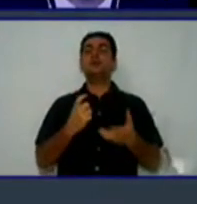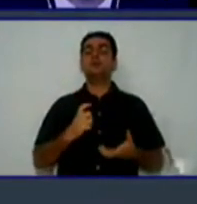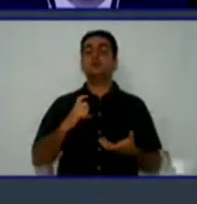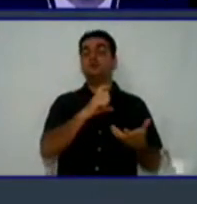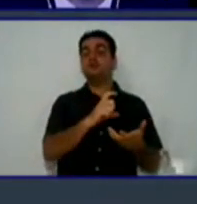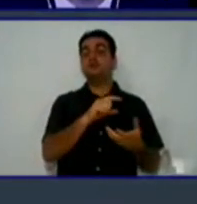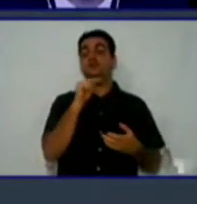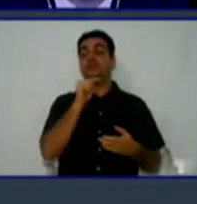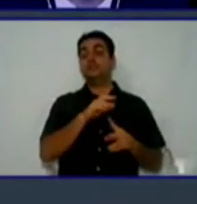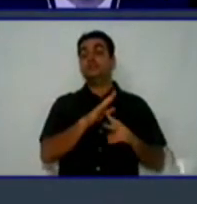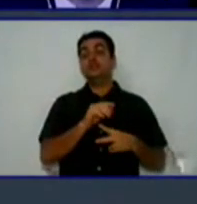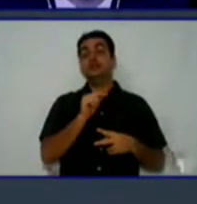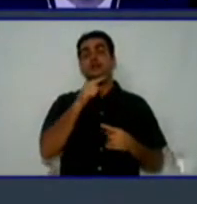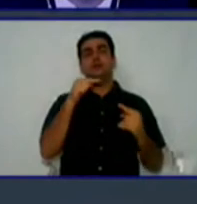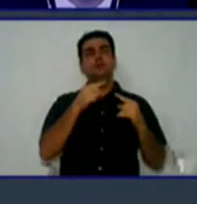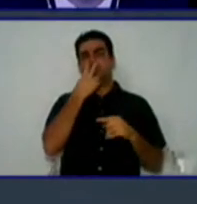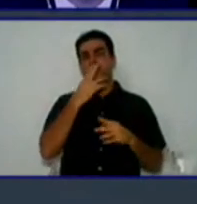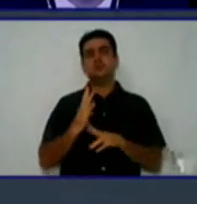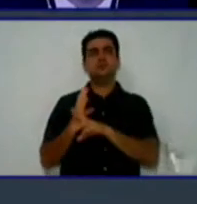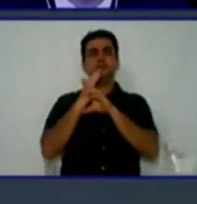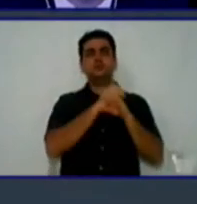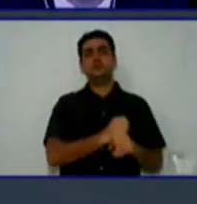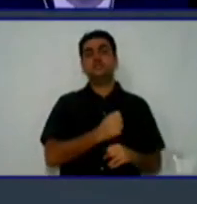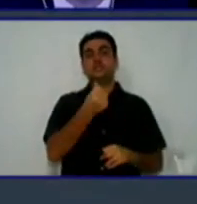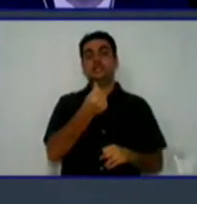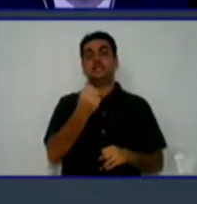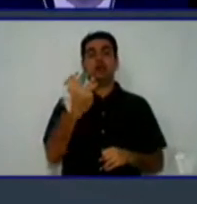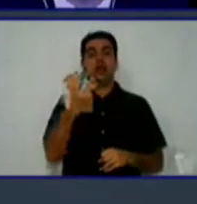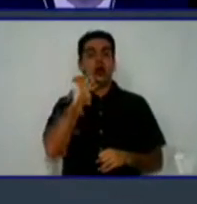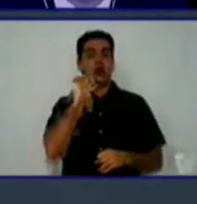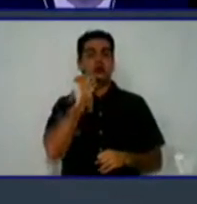partidário alcançaram um montante de